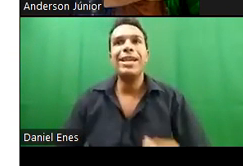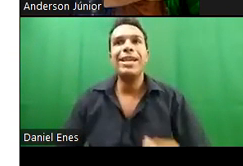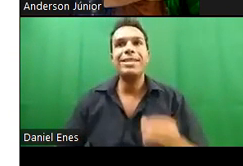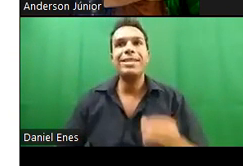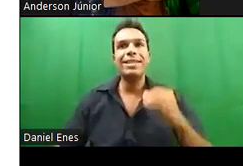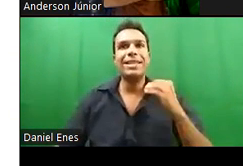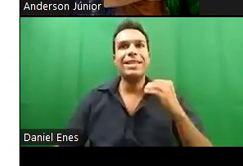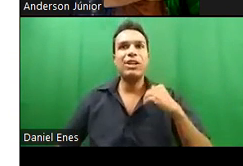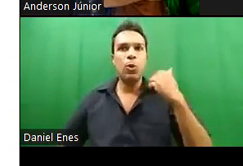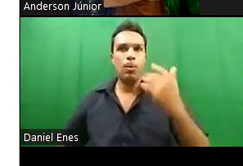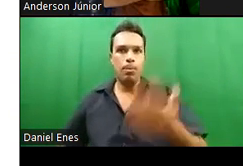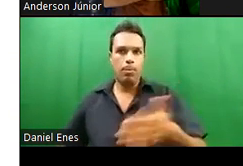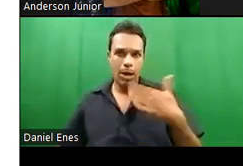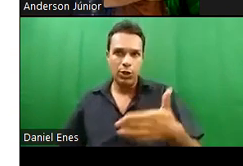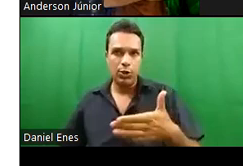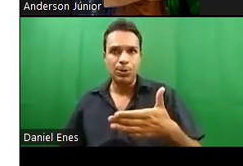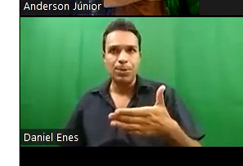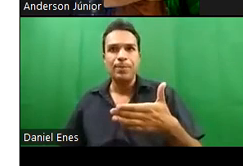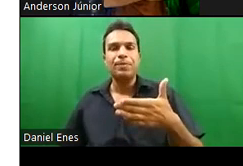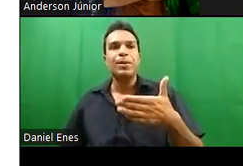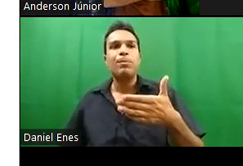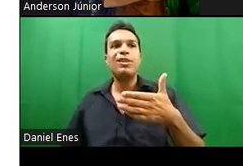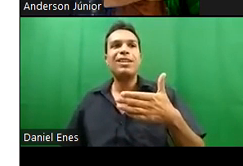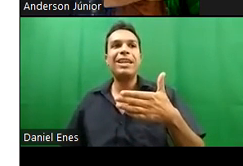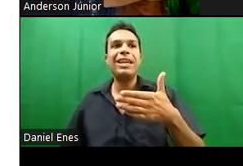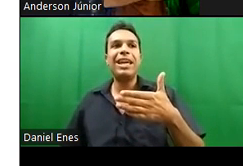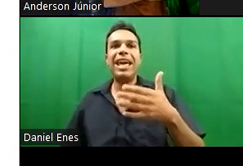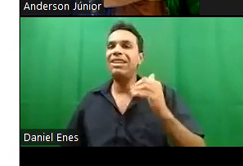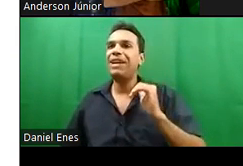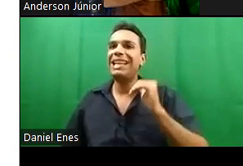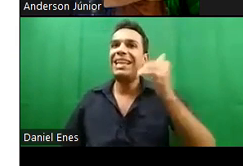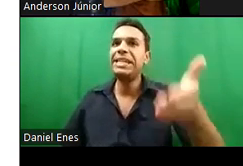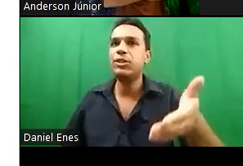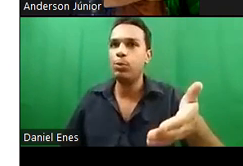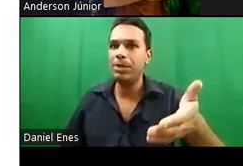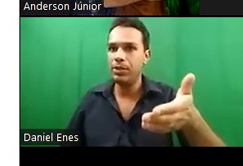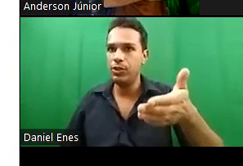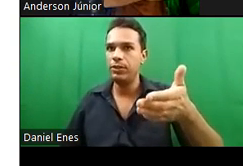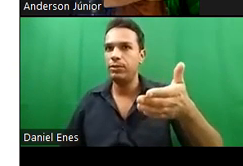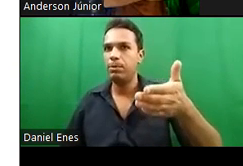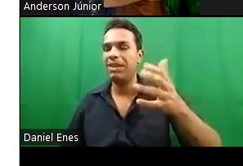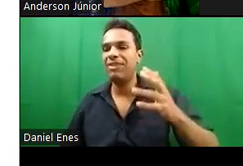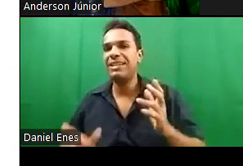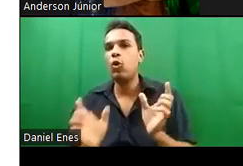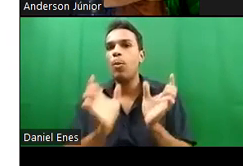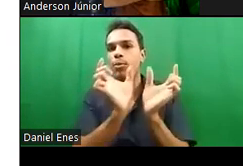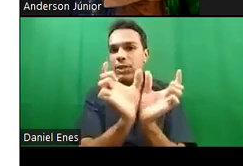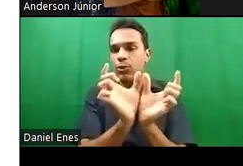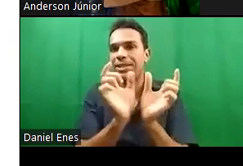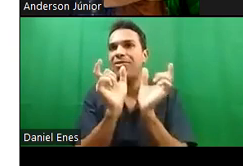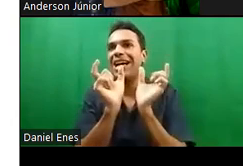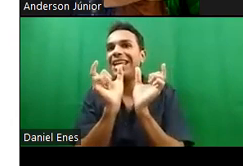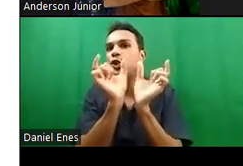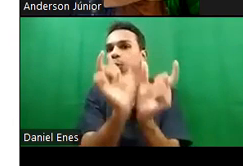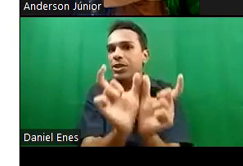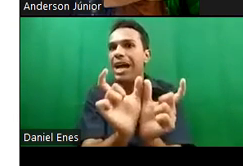coloquei sinais compostos? Porque ele vai além de substantivos para fazer composições. Ele